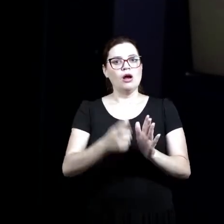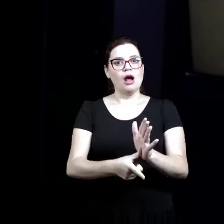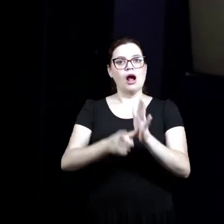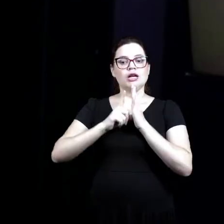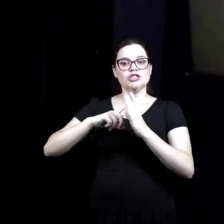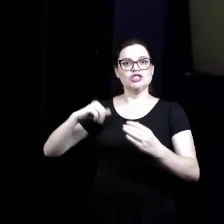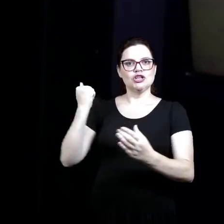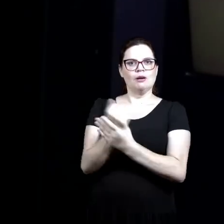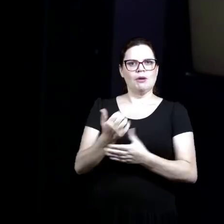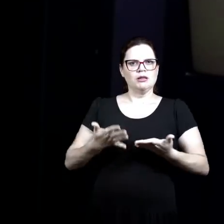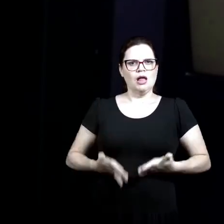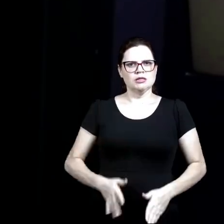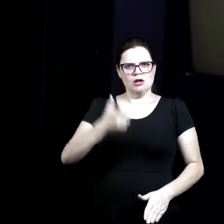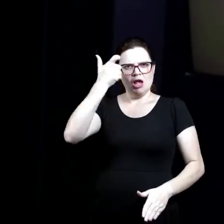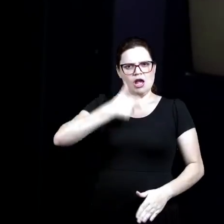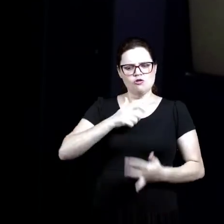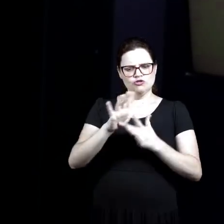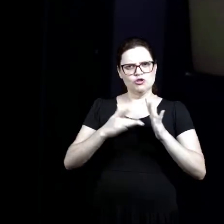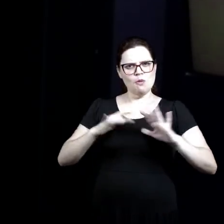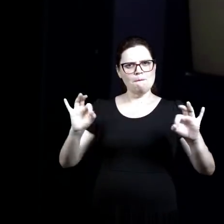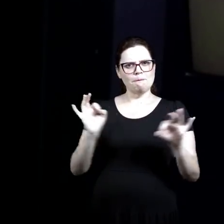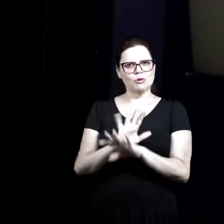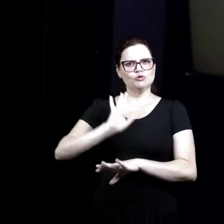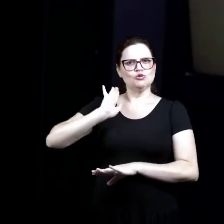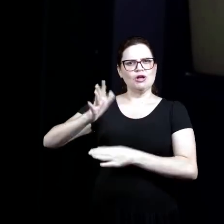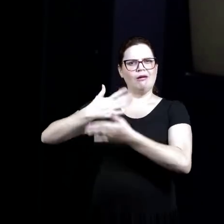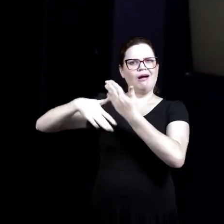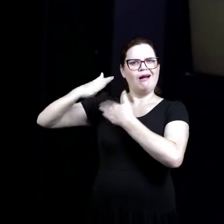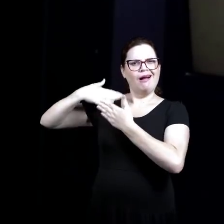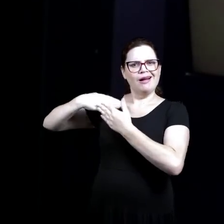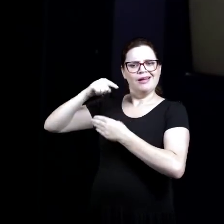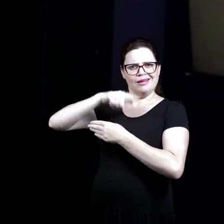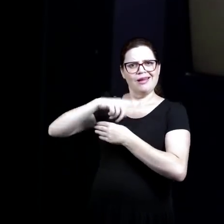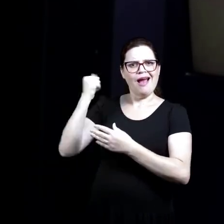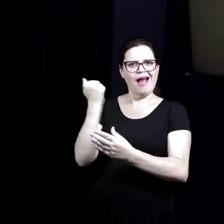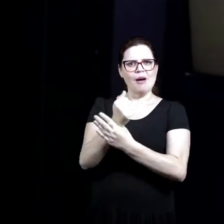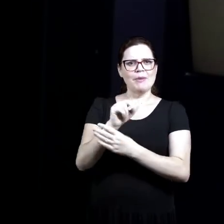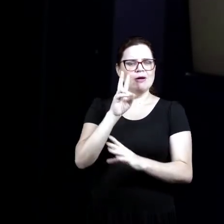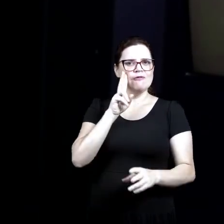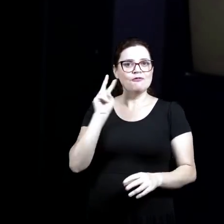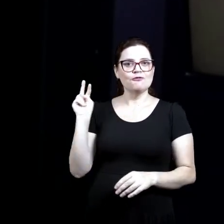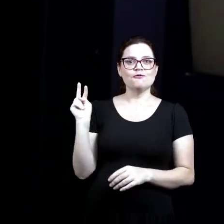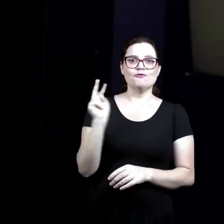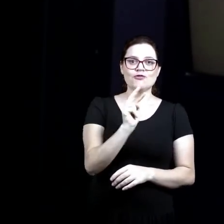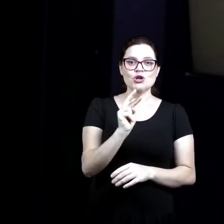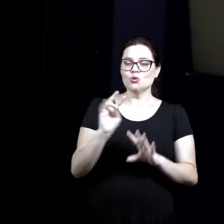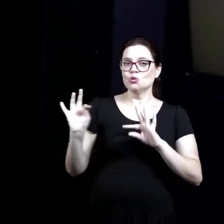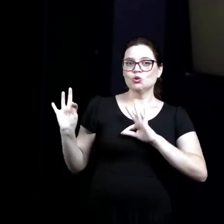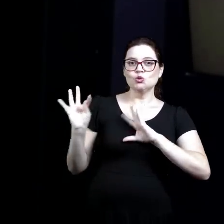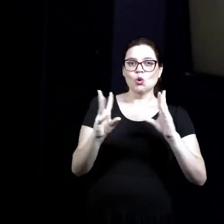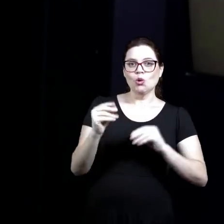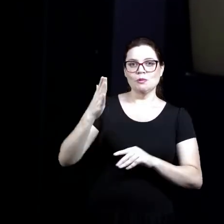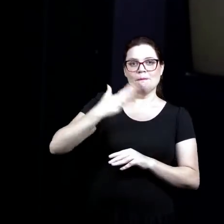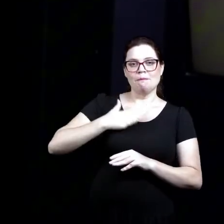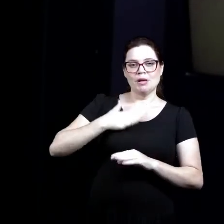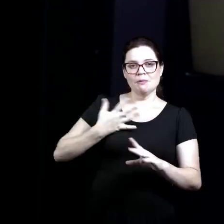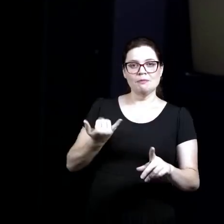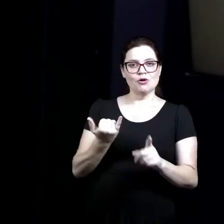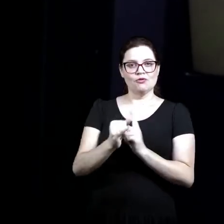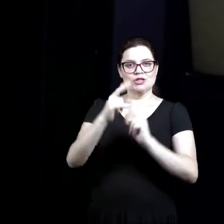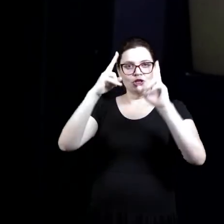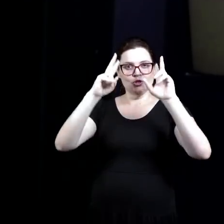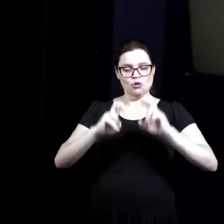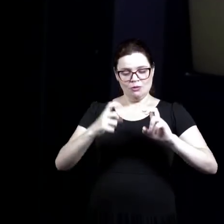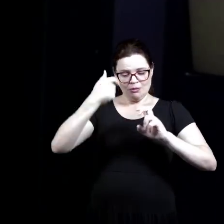sou. E Abraão viu os meus dias e se alegrou. Glória a Jesus. Então ele tinha em mente uma